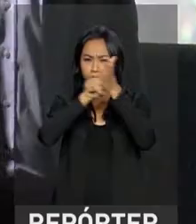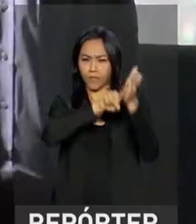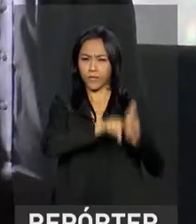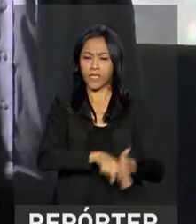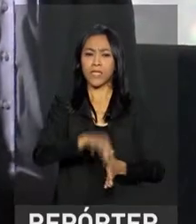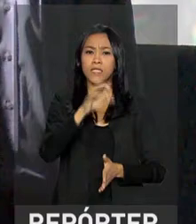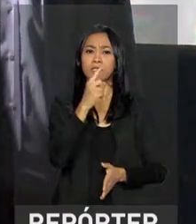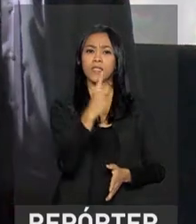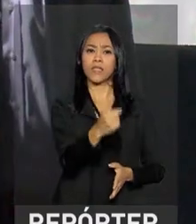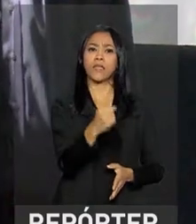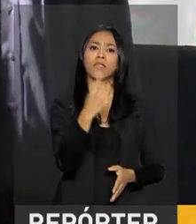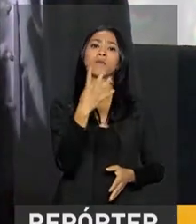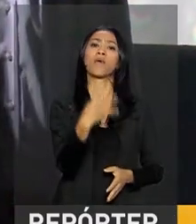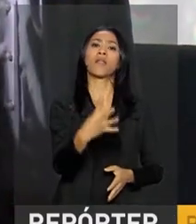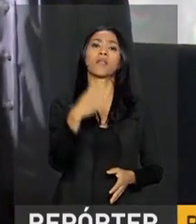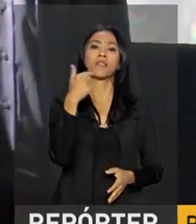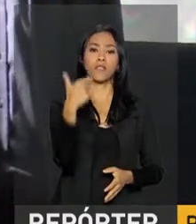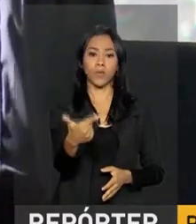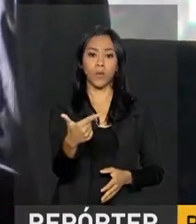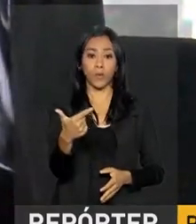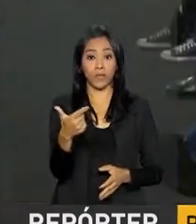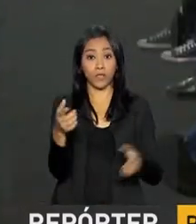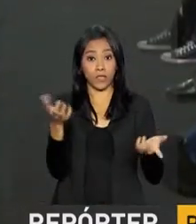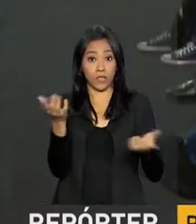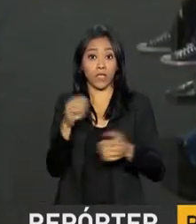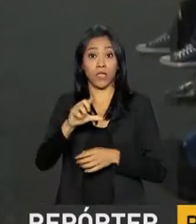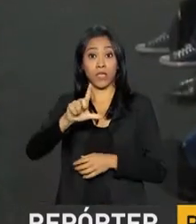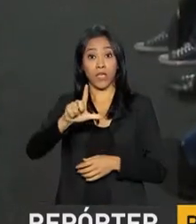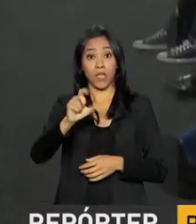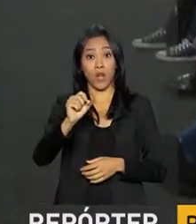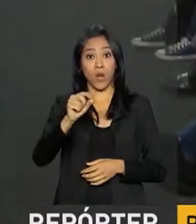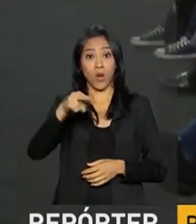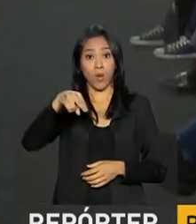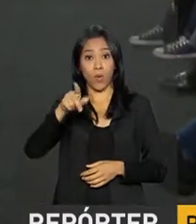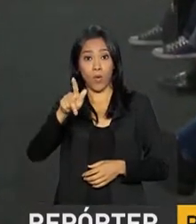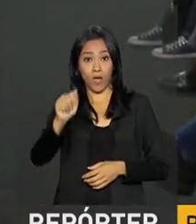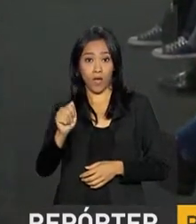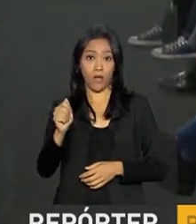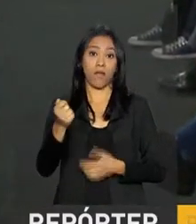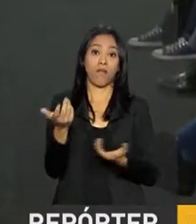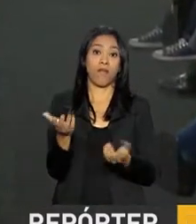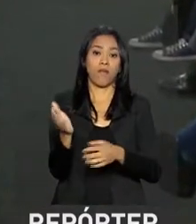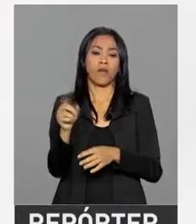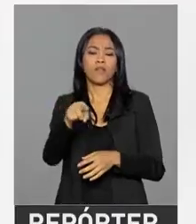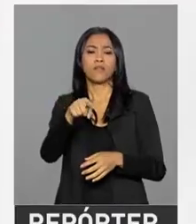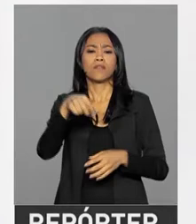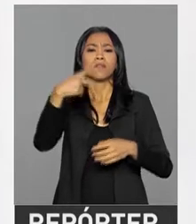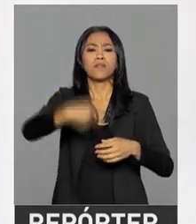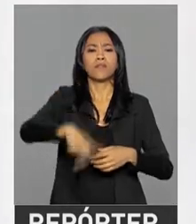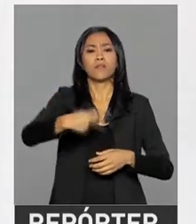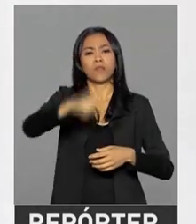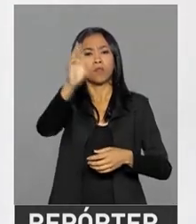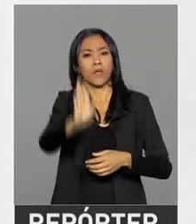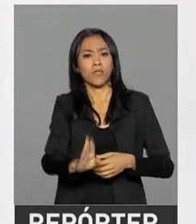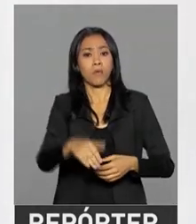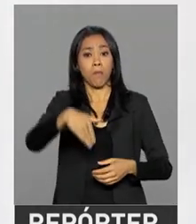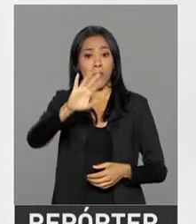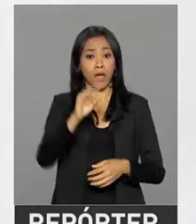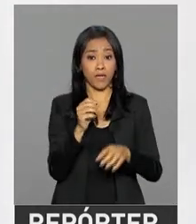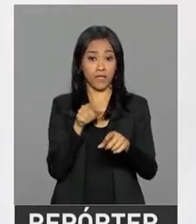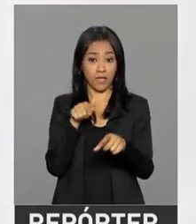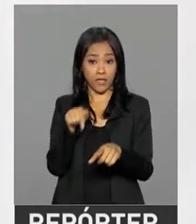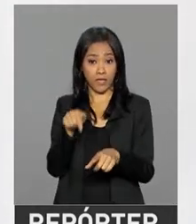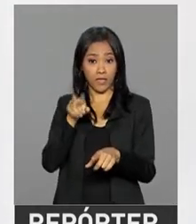longas metragens brasileiros lançados comercialmente em salas de exibição no ano de 2016 mais de 75%